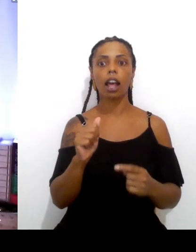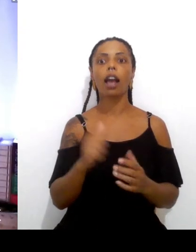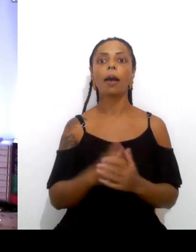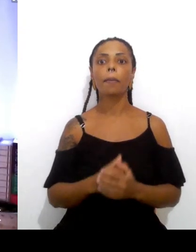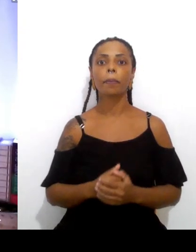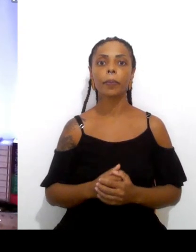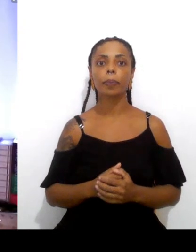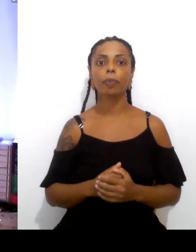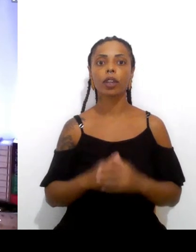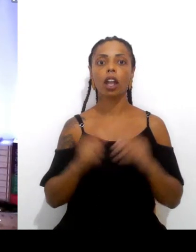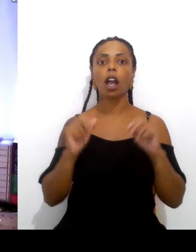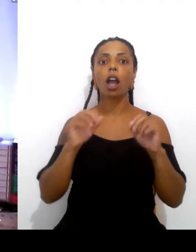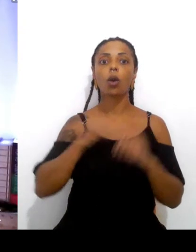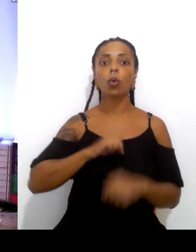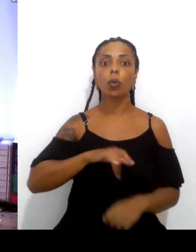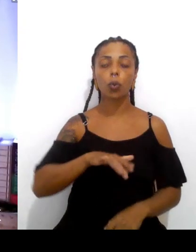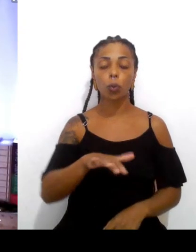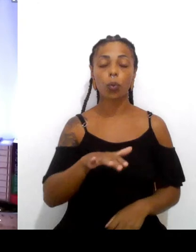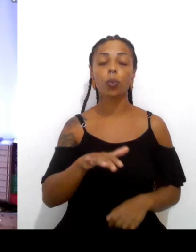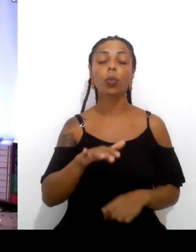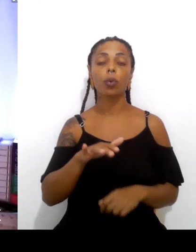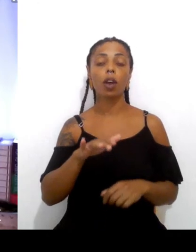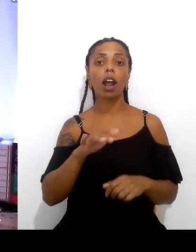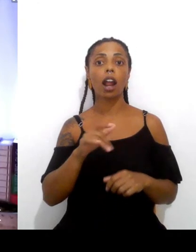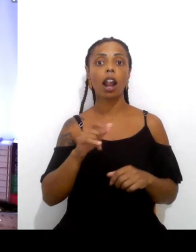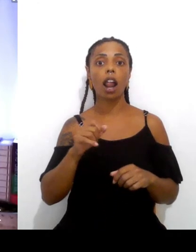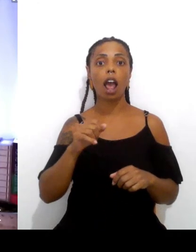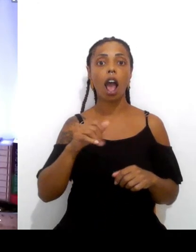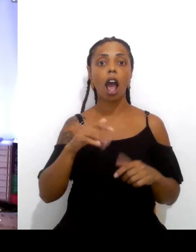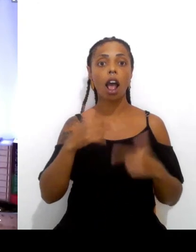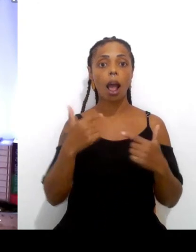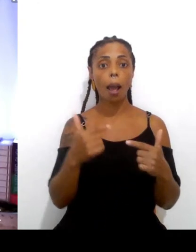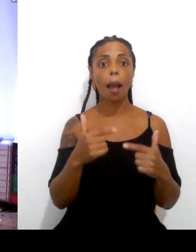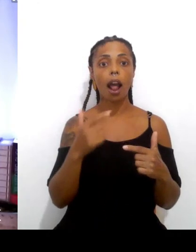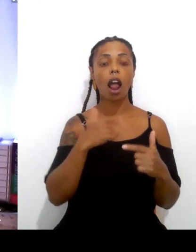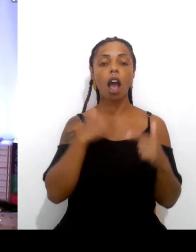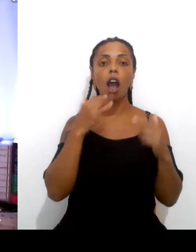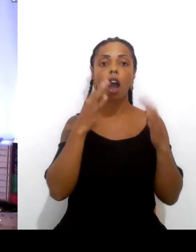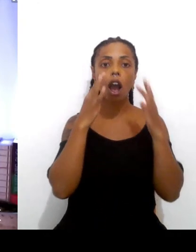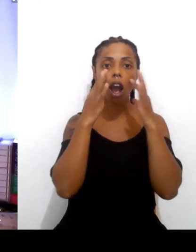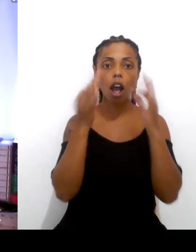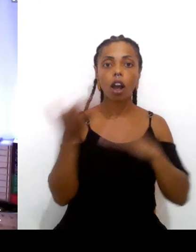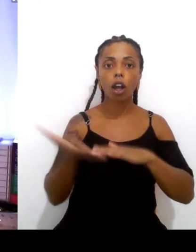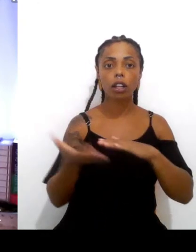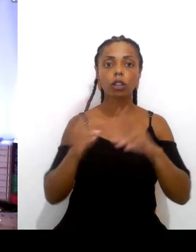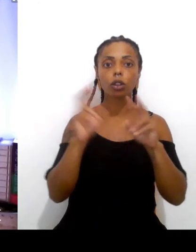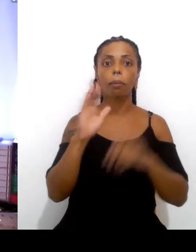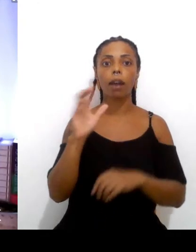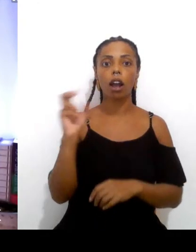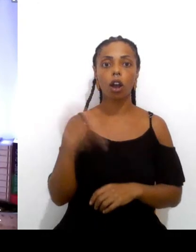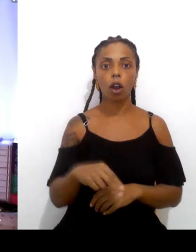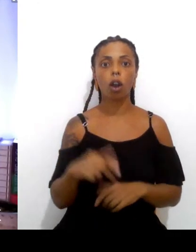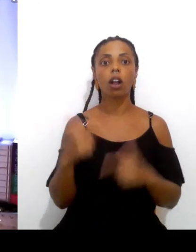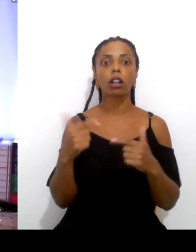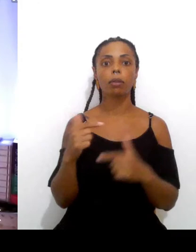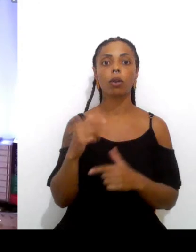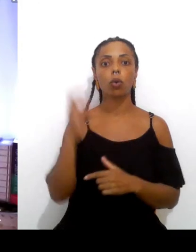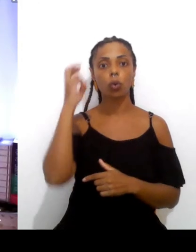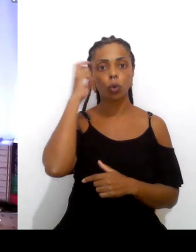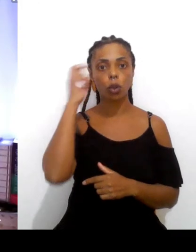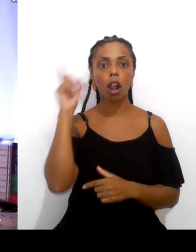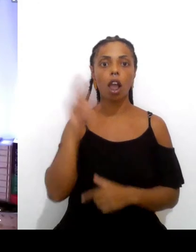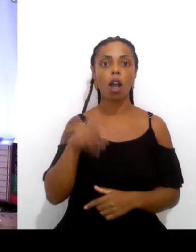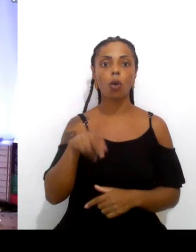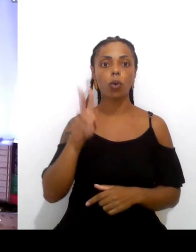olhar contemporâneo sobre bacon e na área professora titular de cultura e teoria Visual na universidade de huntersfield no Reino Unido